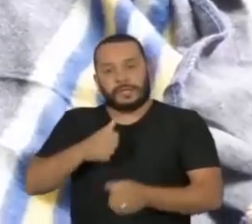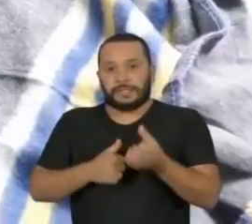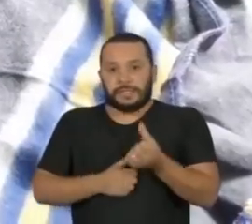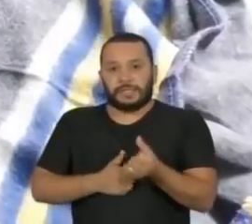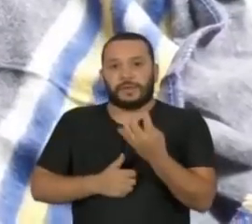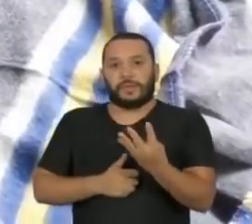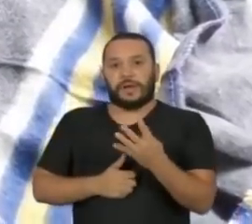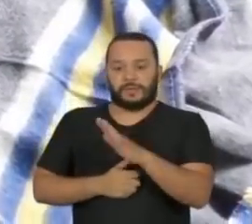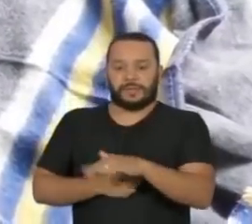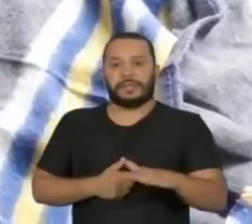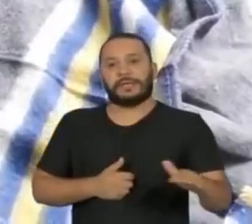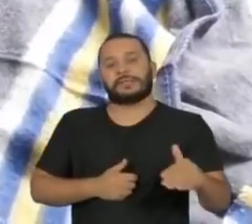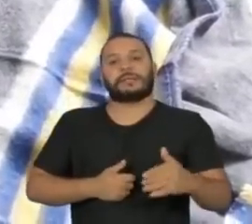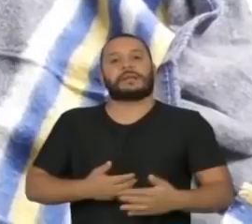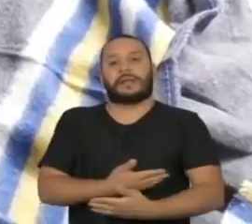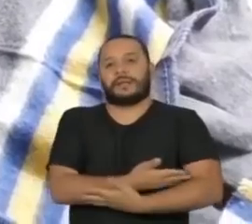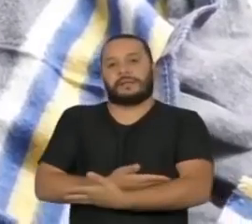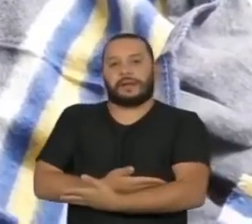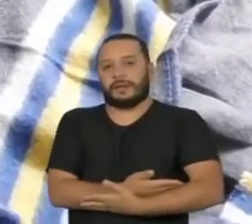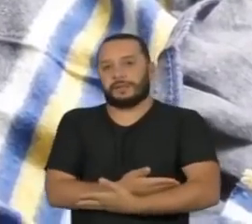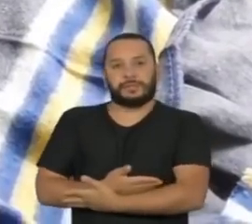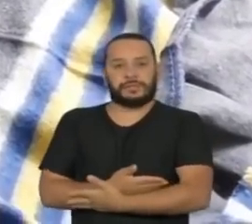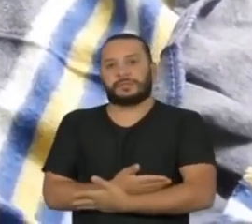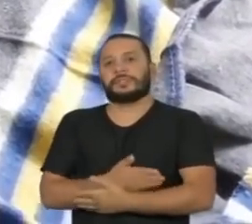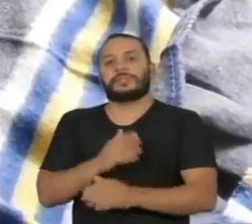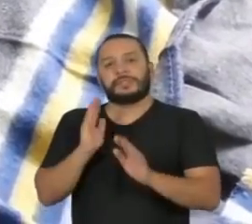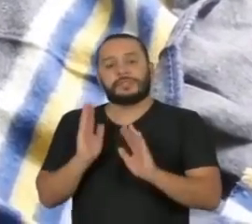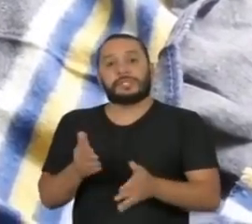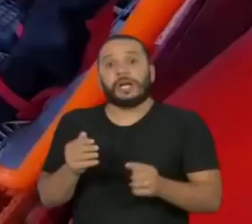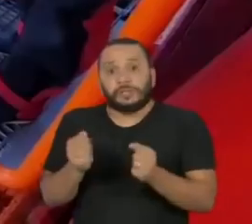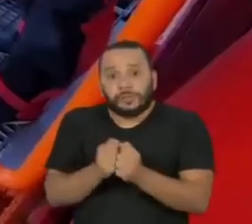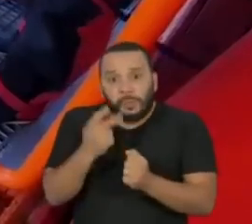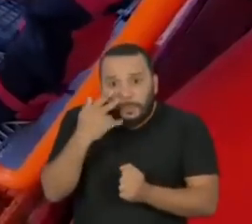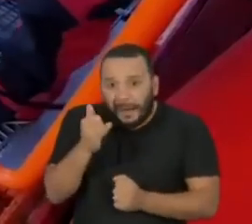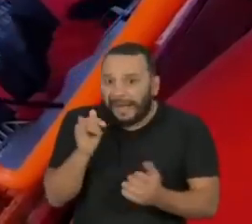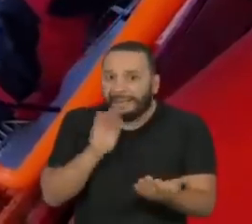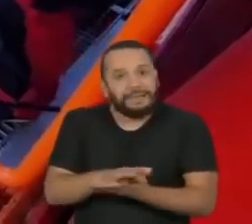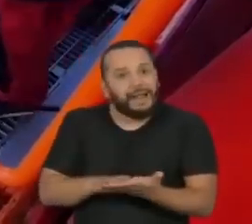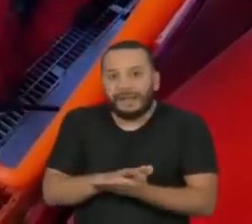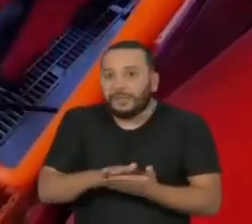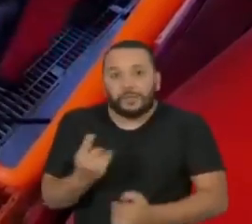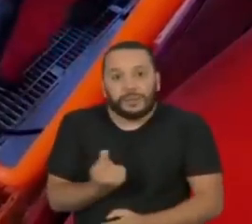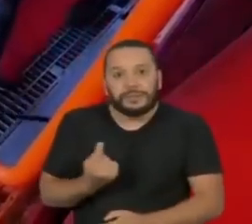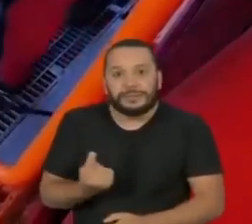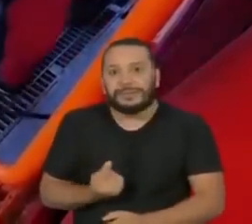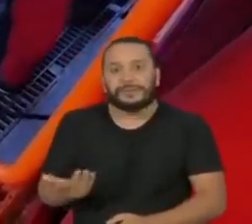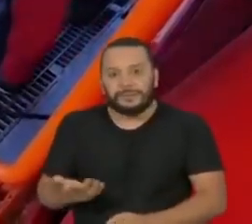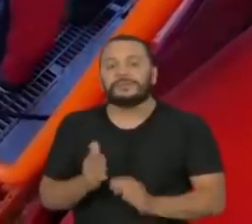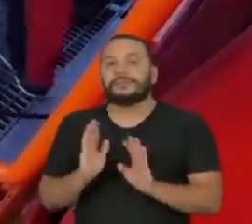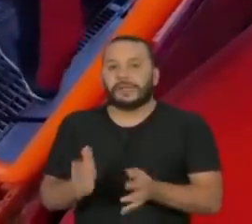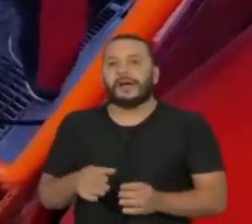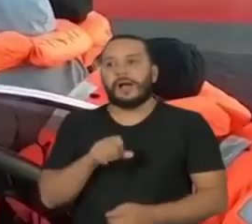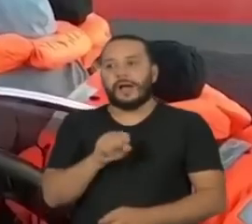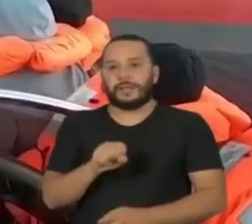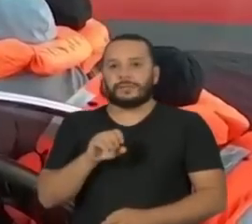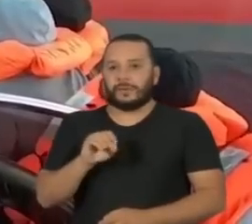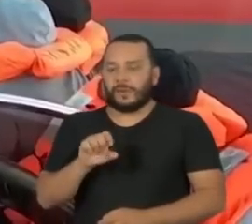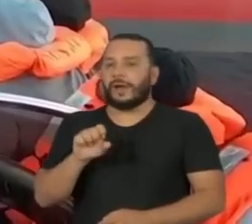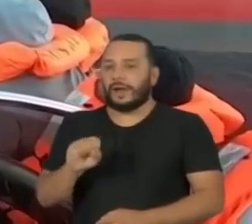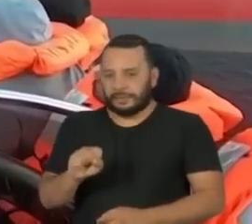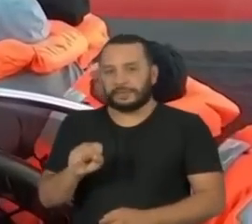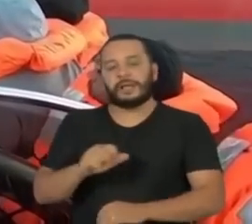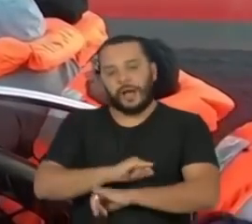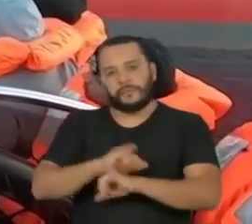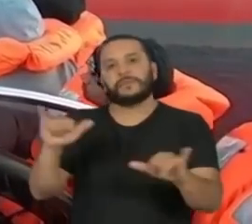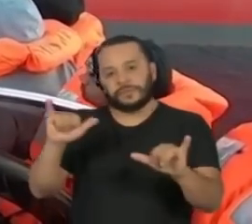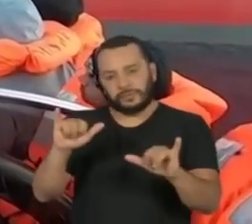64 crianças menores de idade, a maioria desacompanhada dos pais, segundo informou a SOS Mediterrânea, que